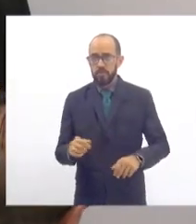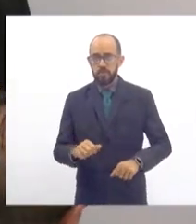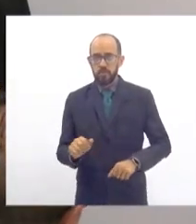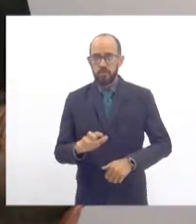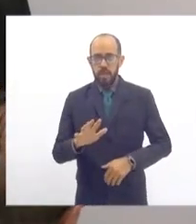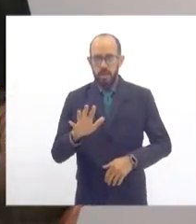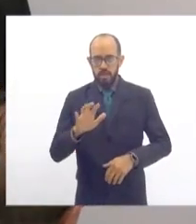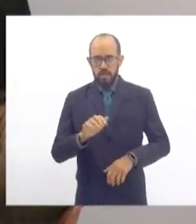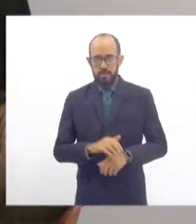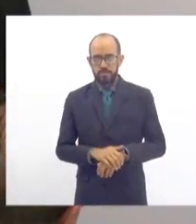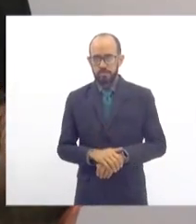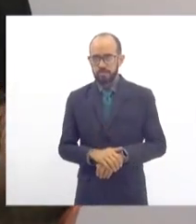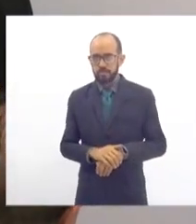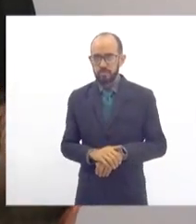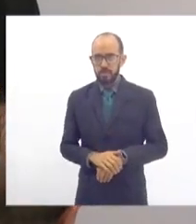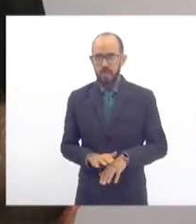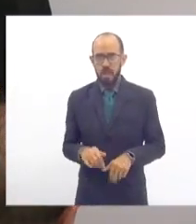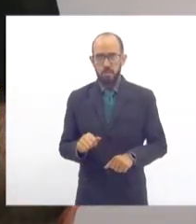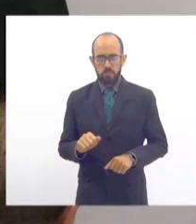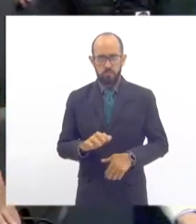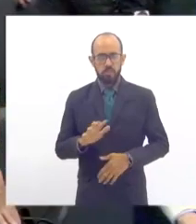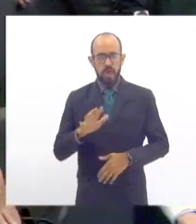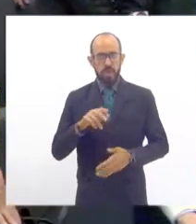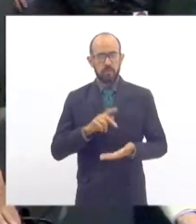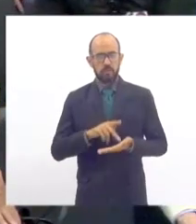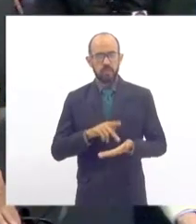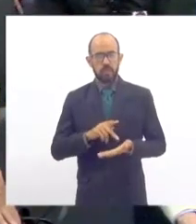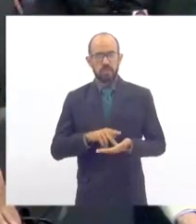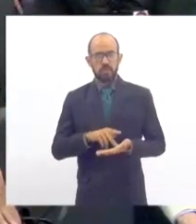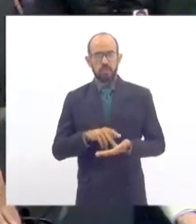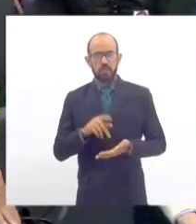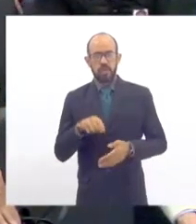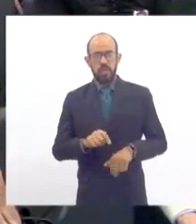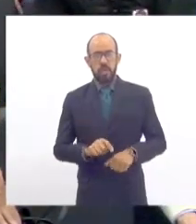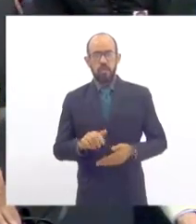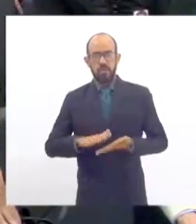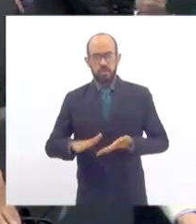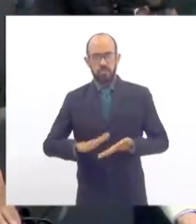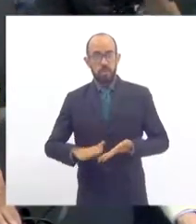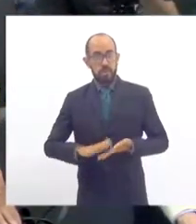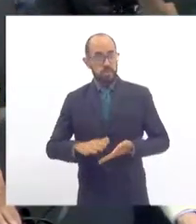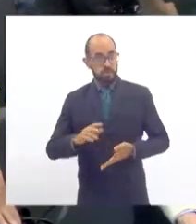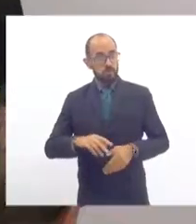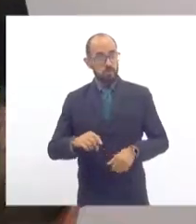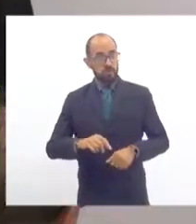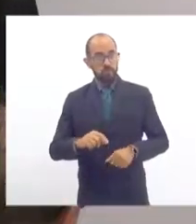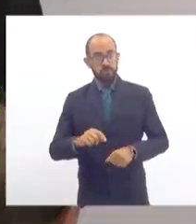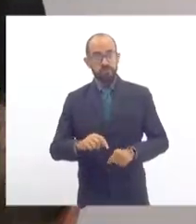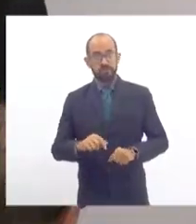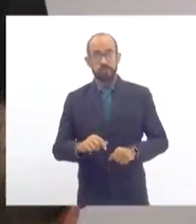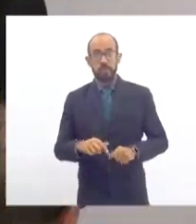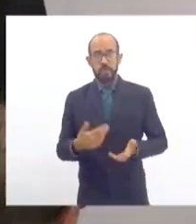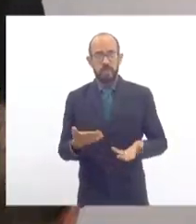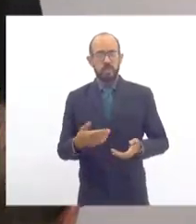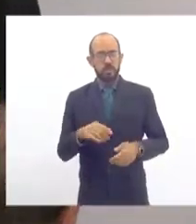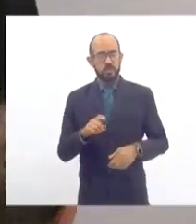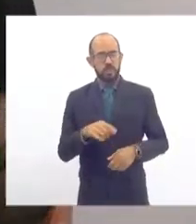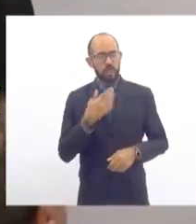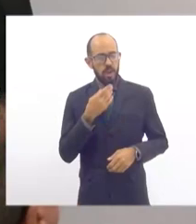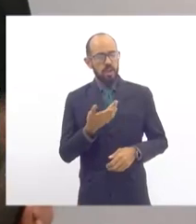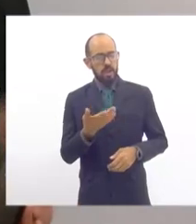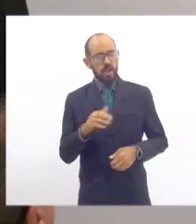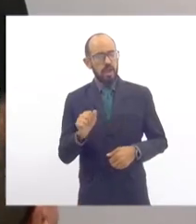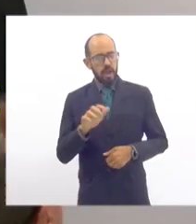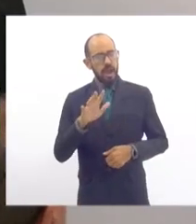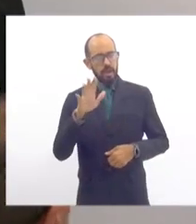despesa muito alta. Tá? É uma despesa muito alta. E eles levam. E eles têm, eu não sei